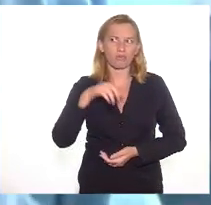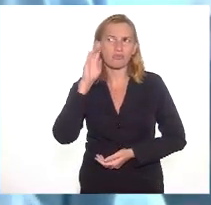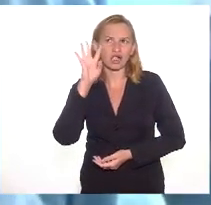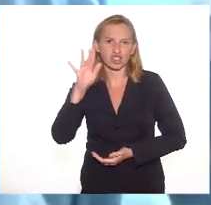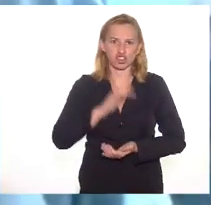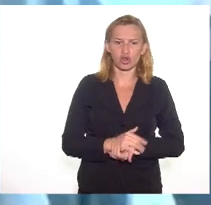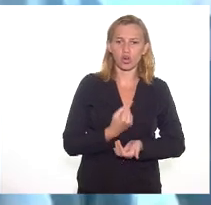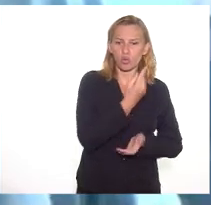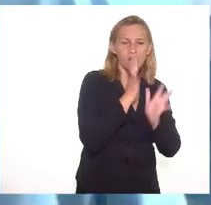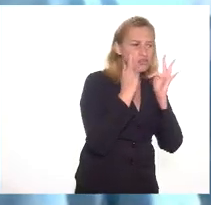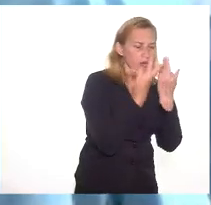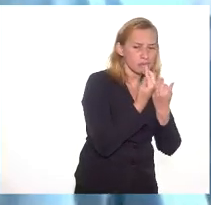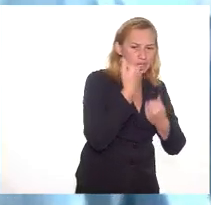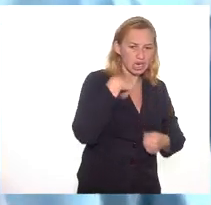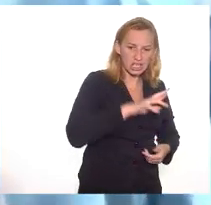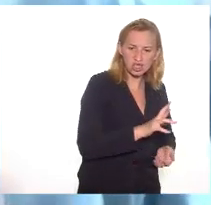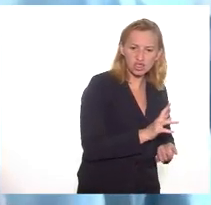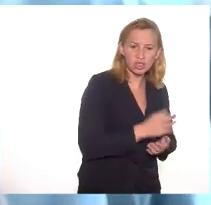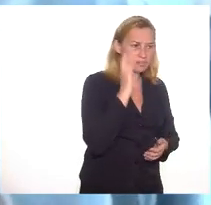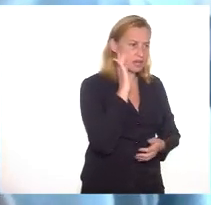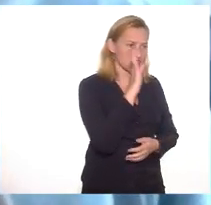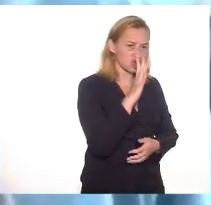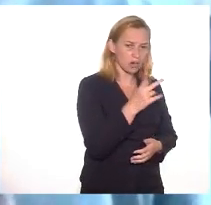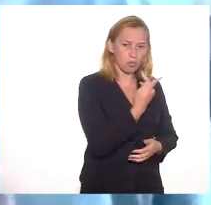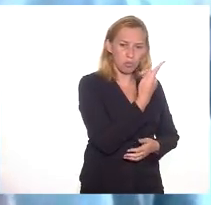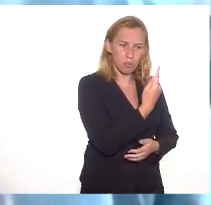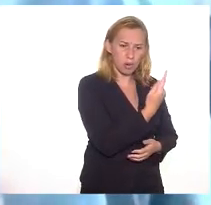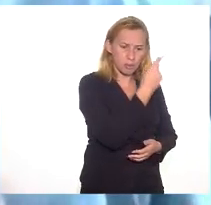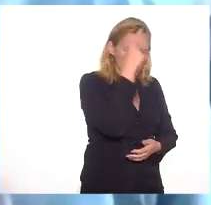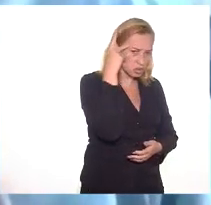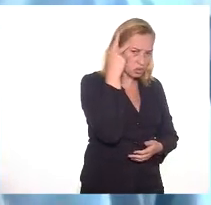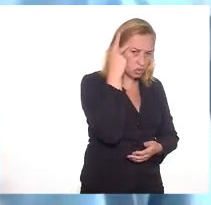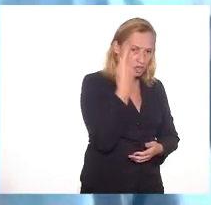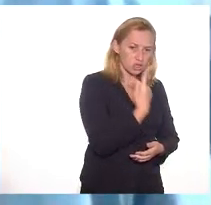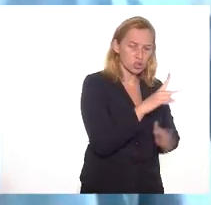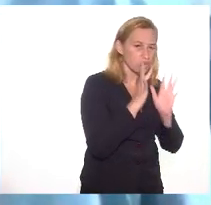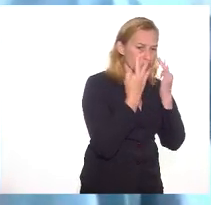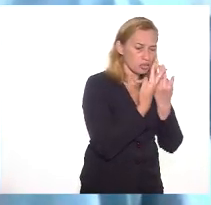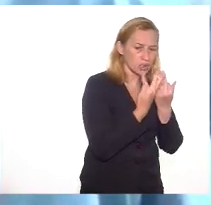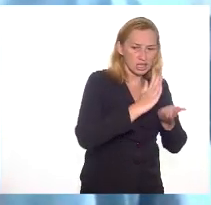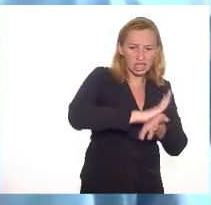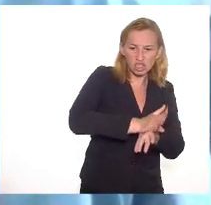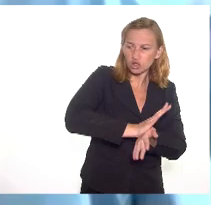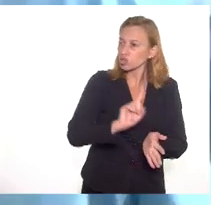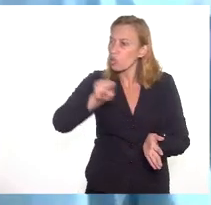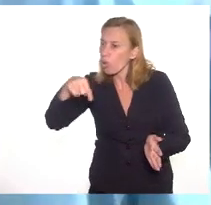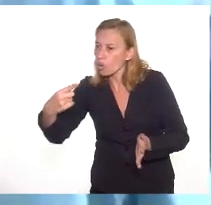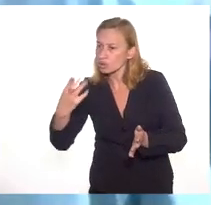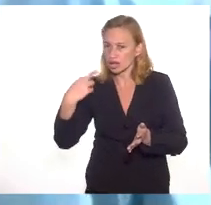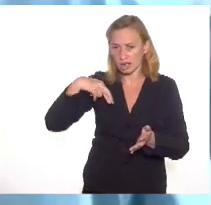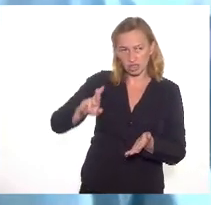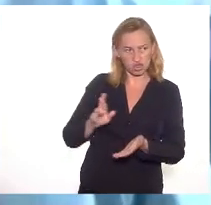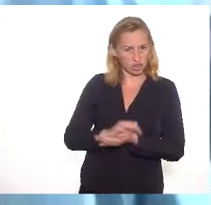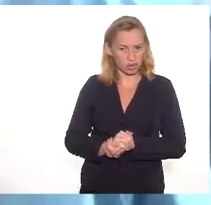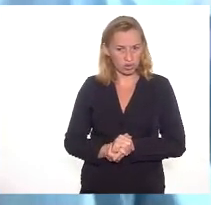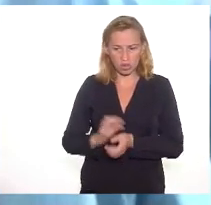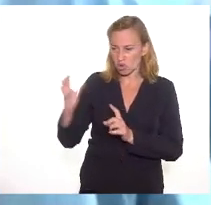uma família religiosa, imaginar que alguém da sua família está destruindo símbolos de outra religião, está